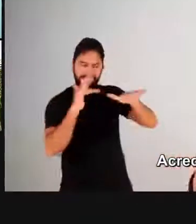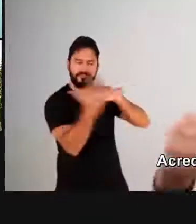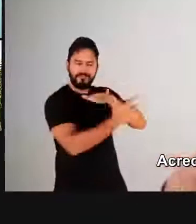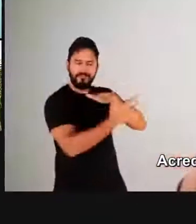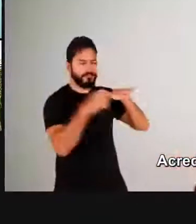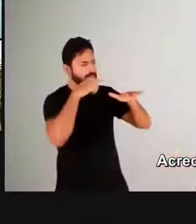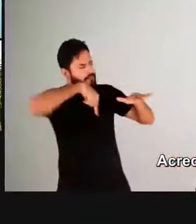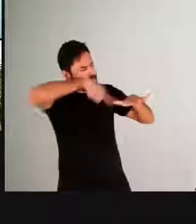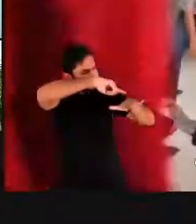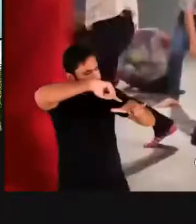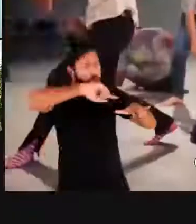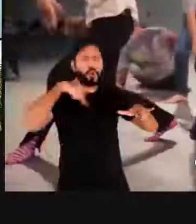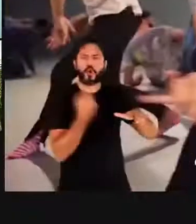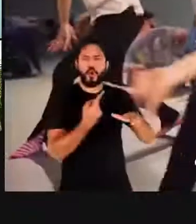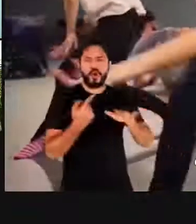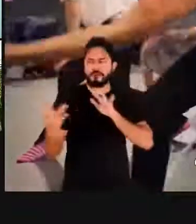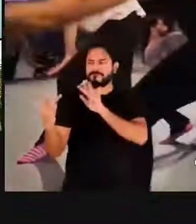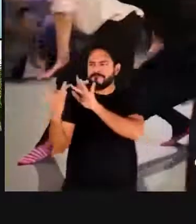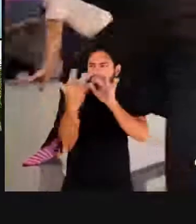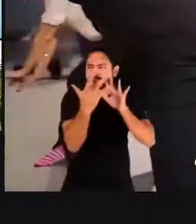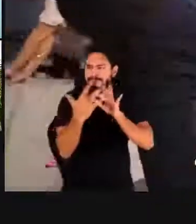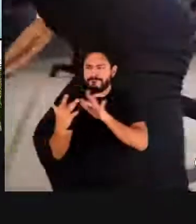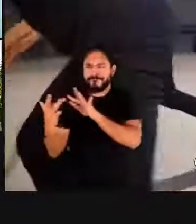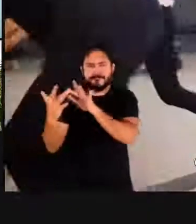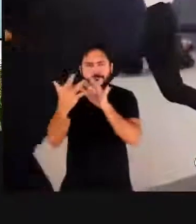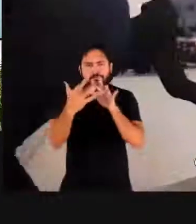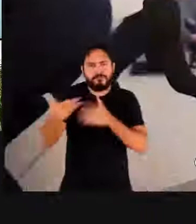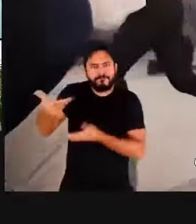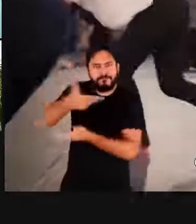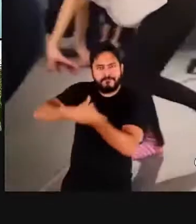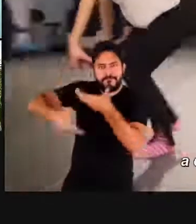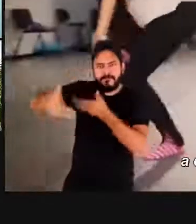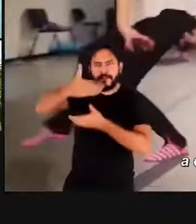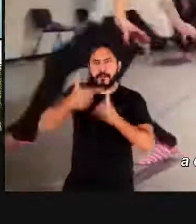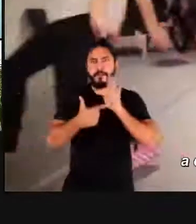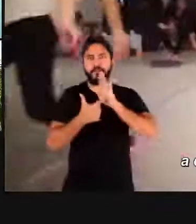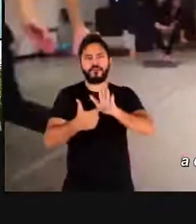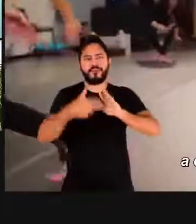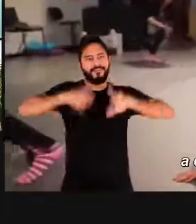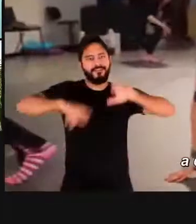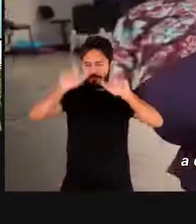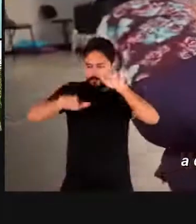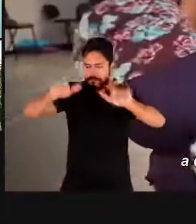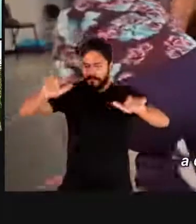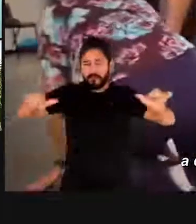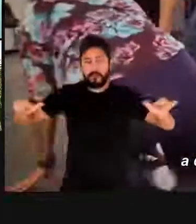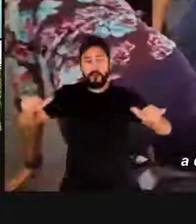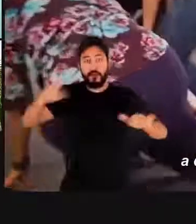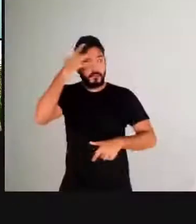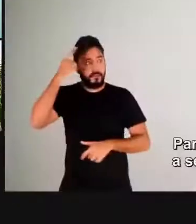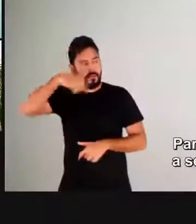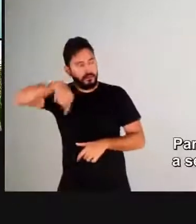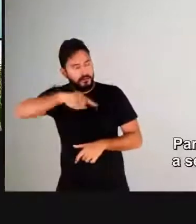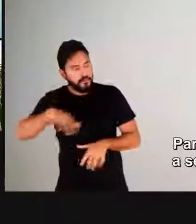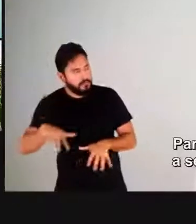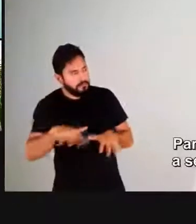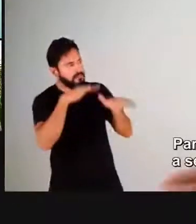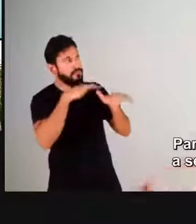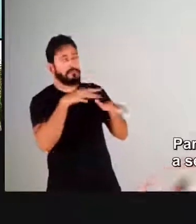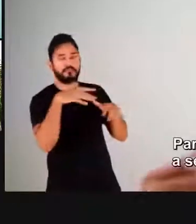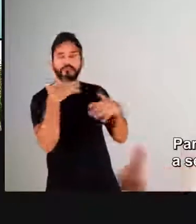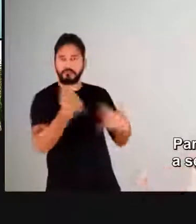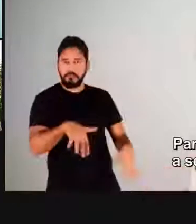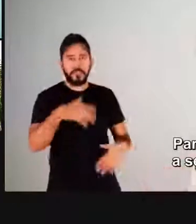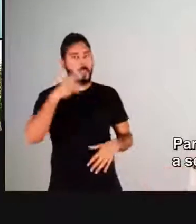nas redes digitais como formas da gente se reconectar e aproximar a diversidade das pessoas, para as